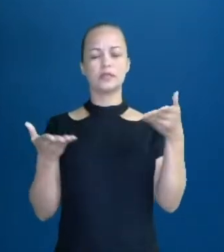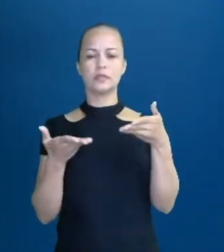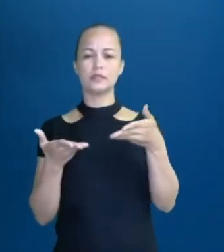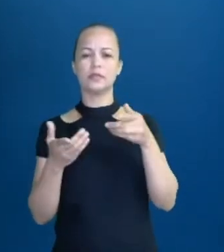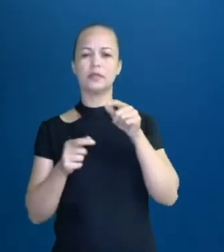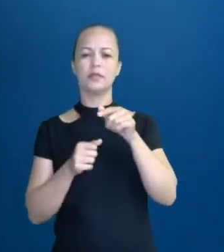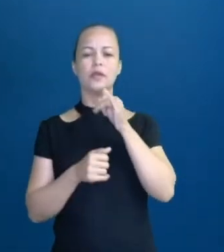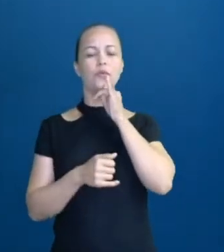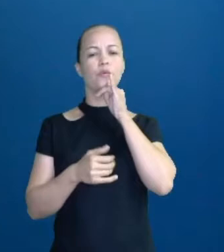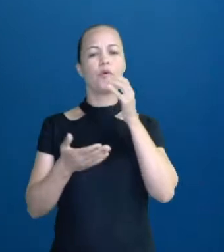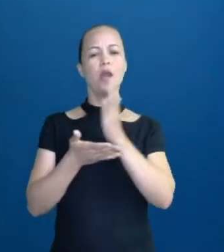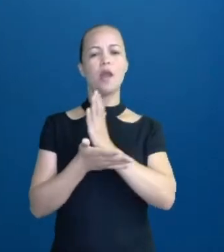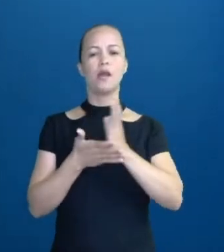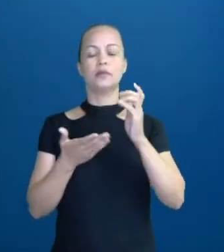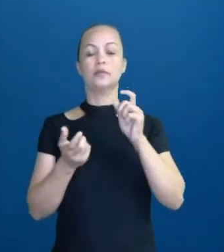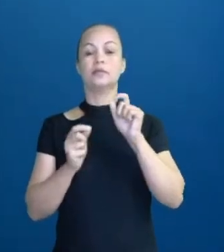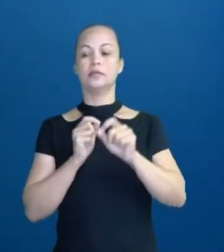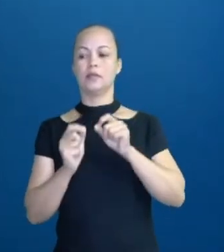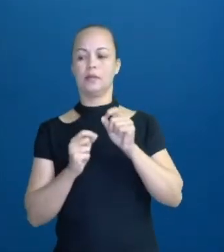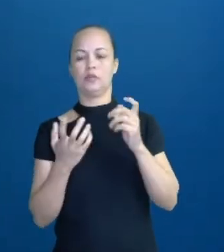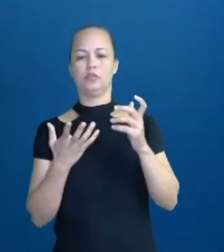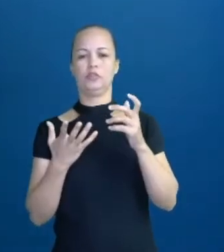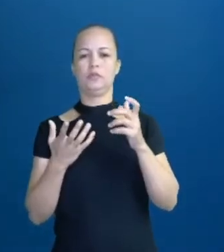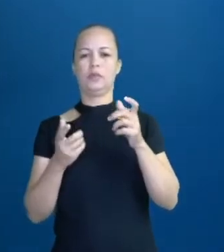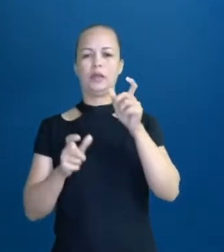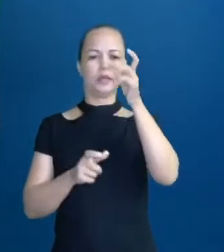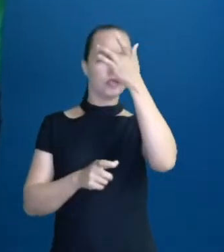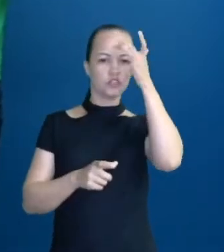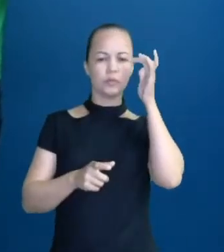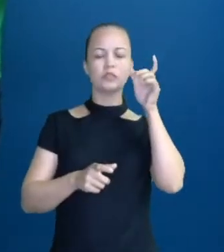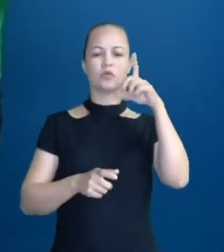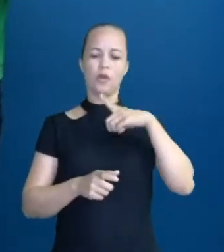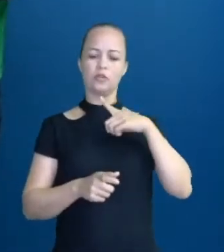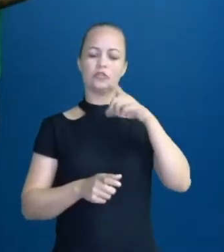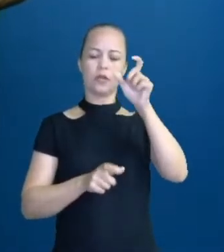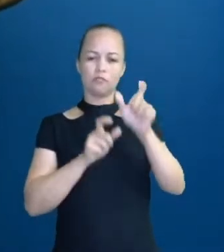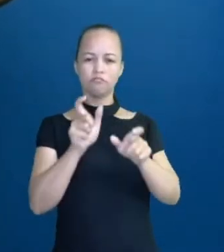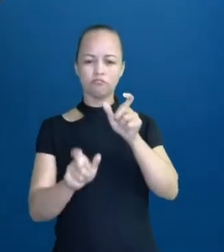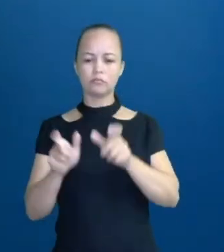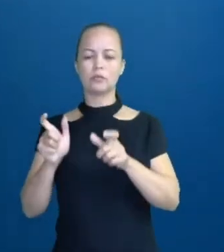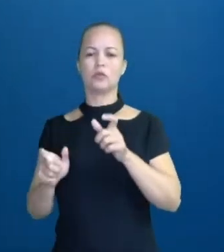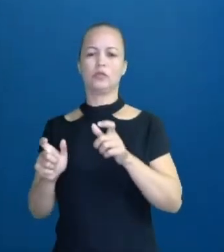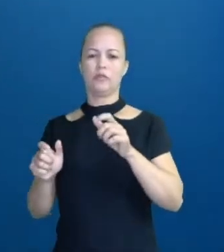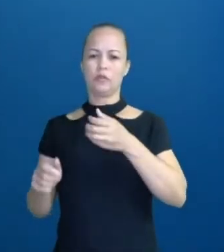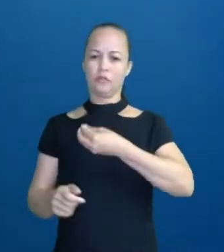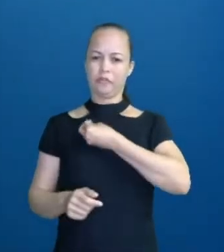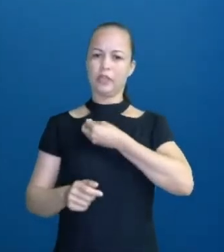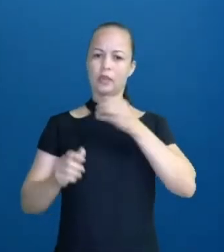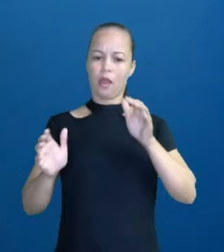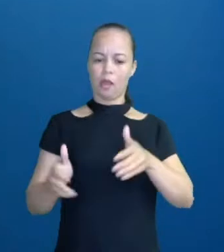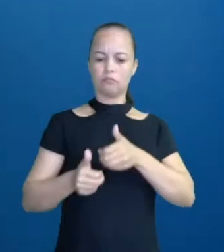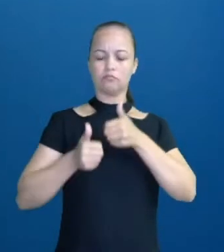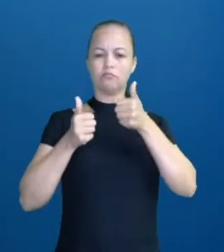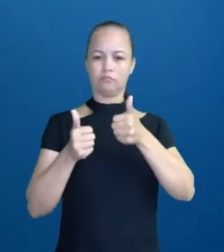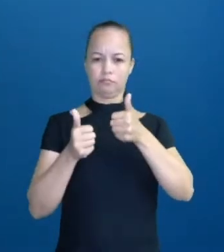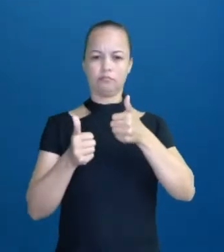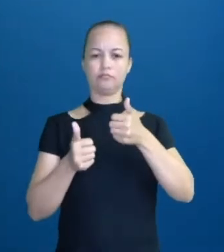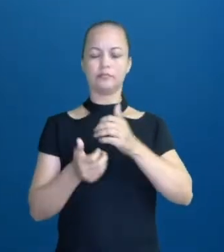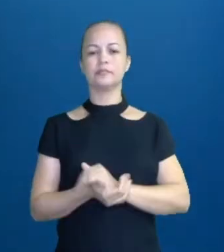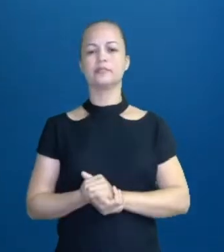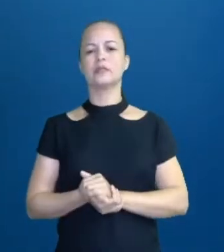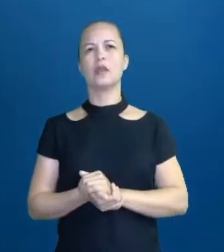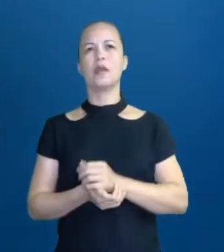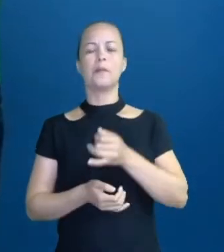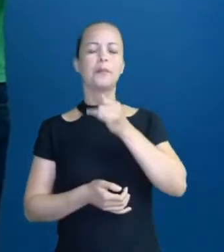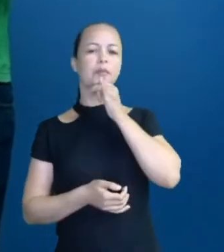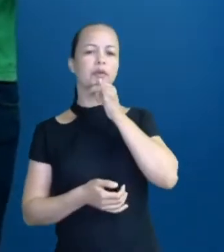nós, seres humanos, podemos realizar para, então, mantermos o nosso estado de saúde e termos qualidade de vida. Como, por exemplo, termos